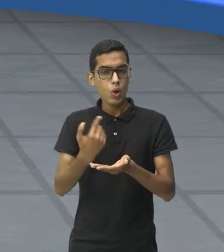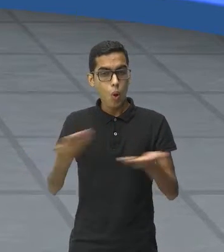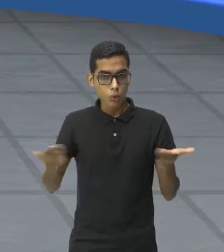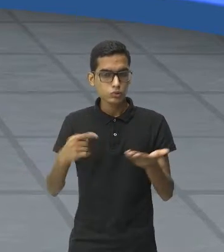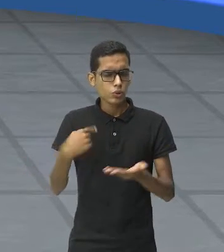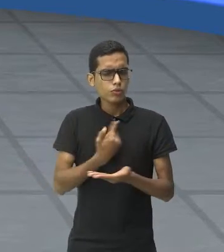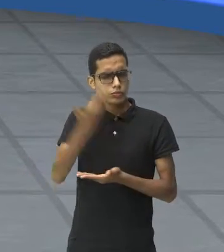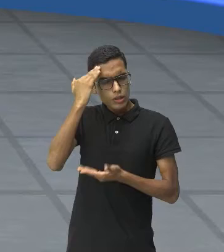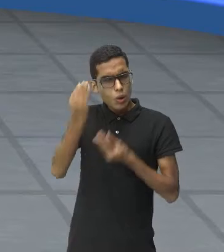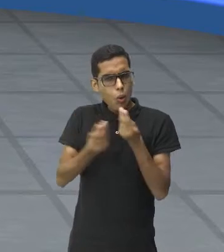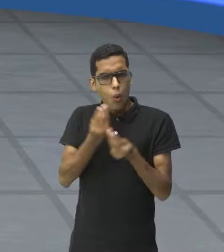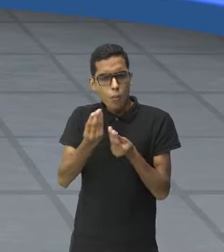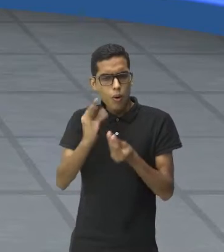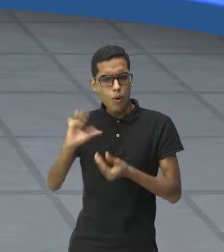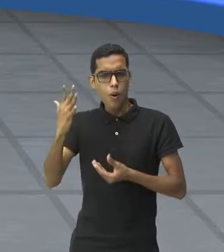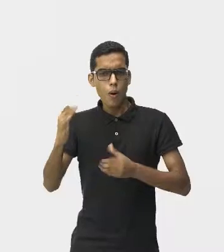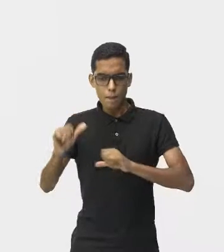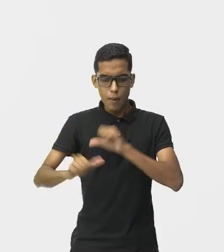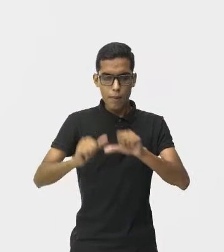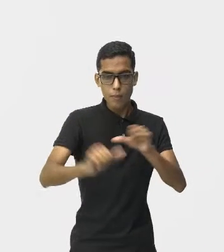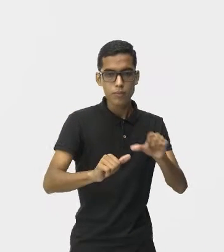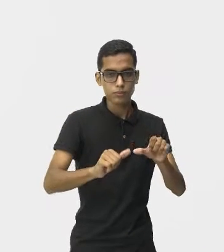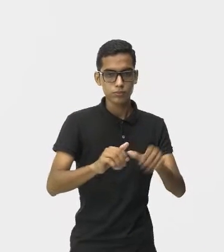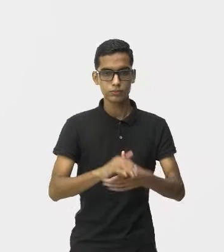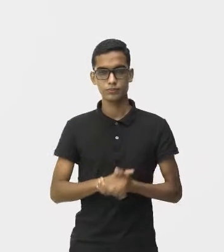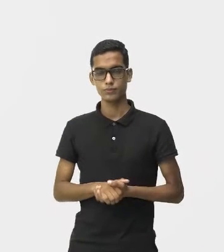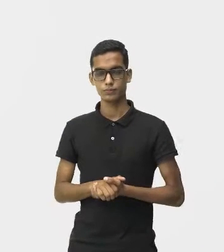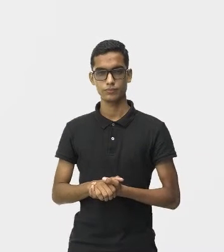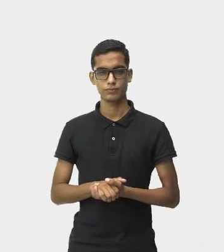aula. Vamos lá, a gente prosseguir para nossas cartelas.